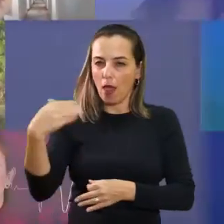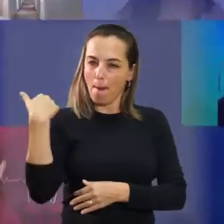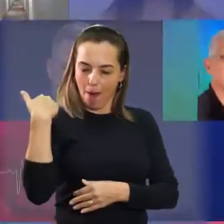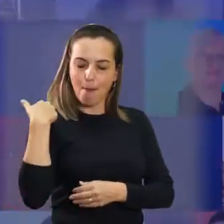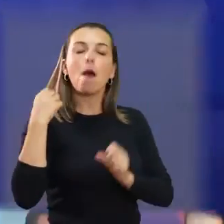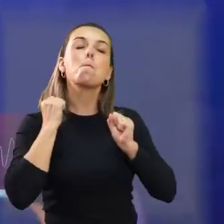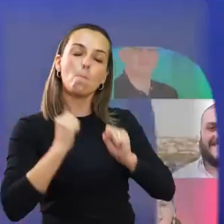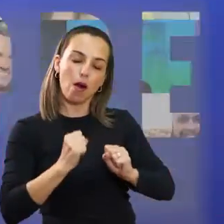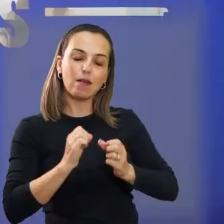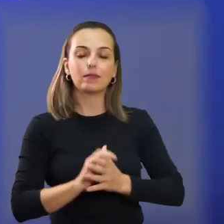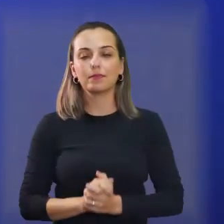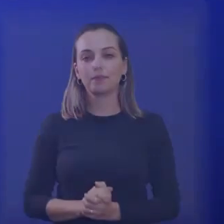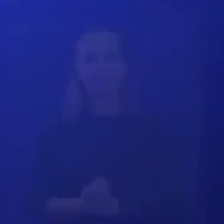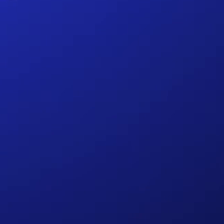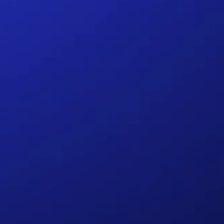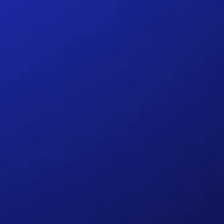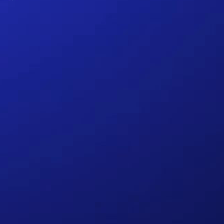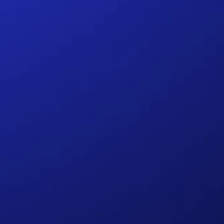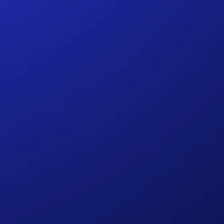Tchau.